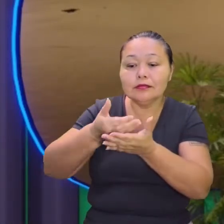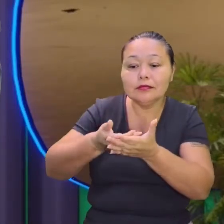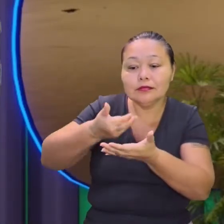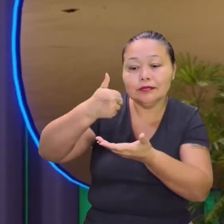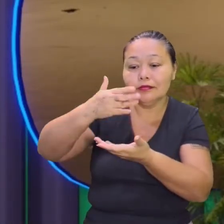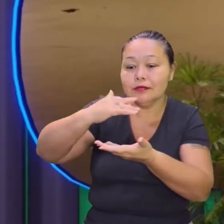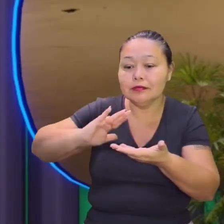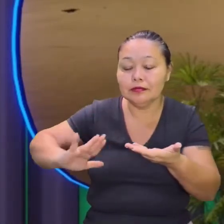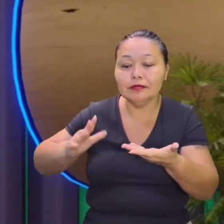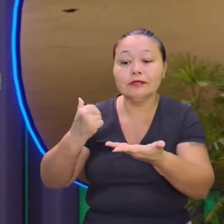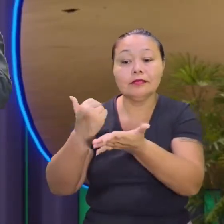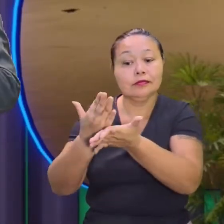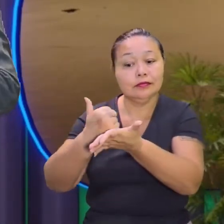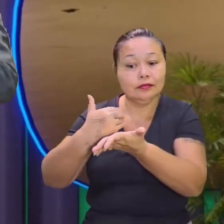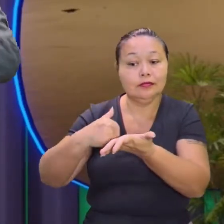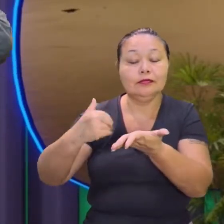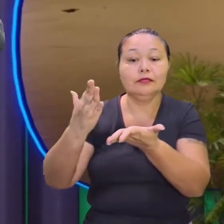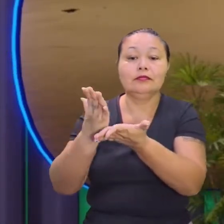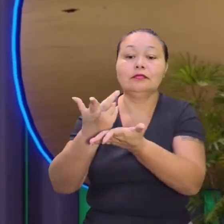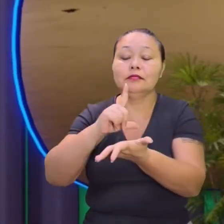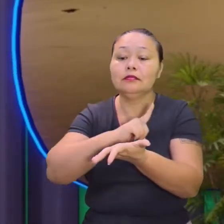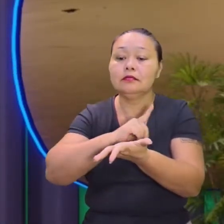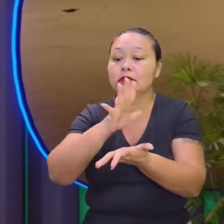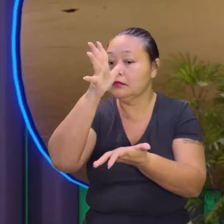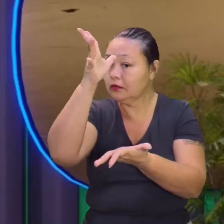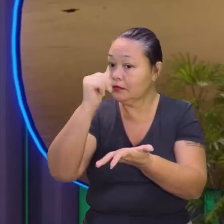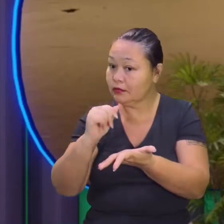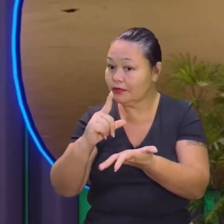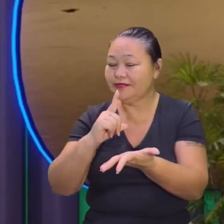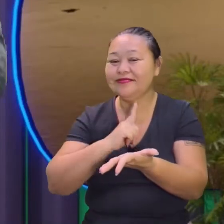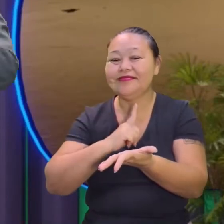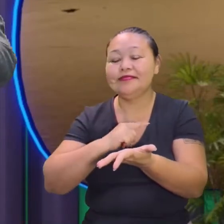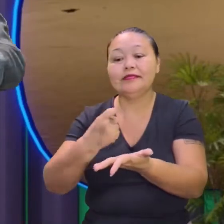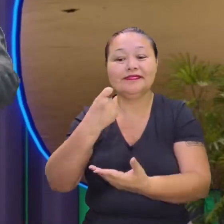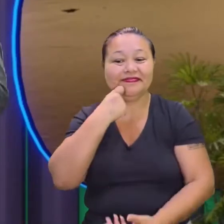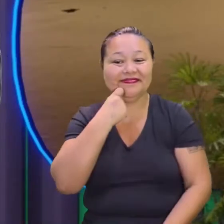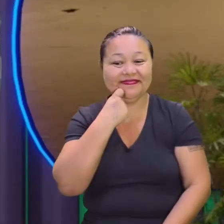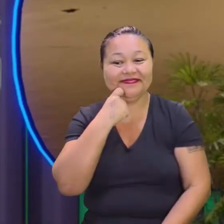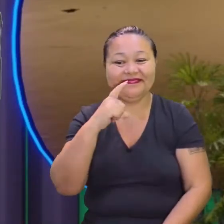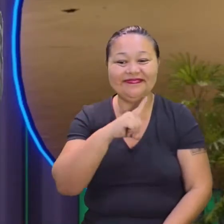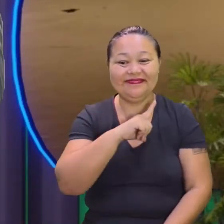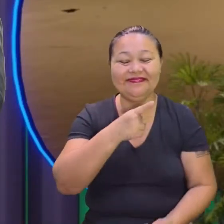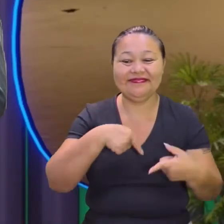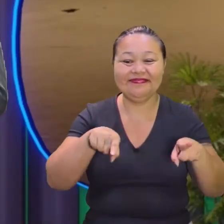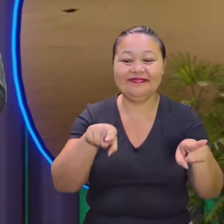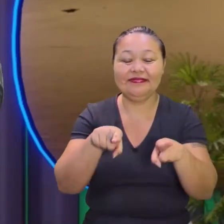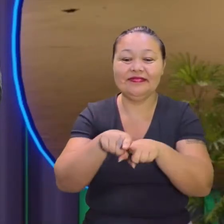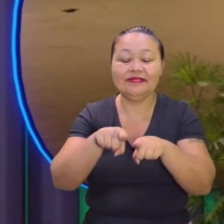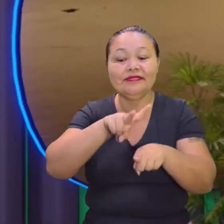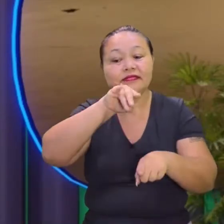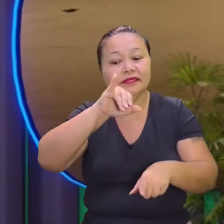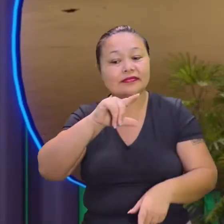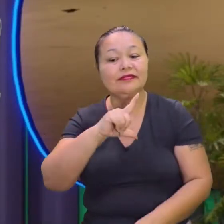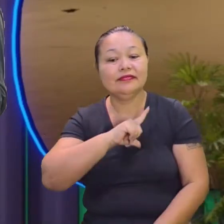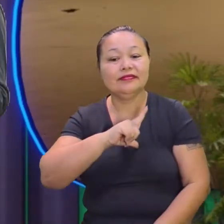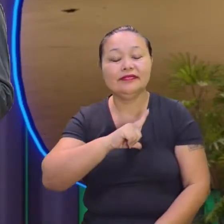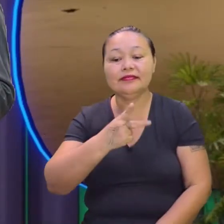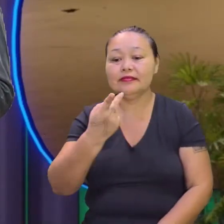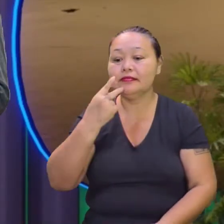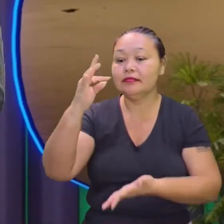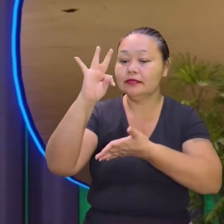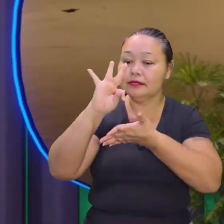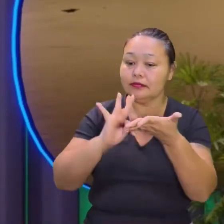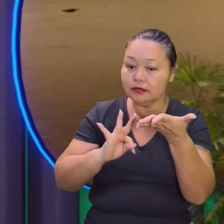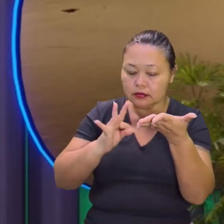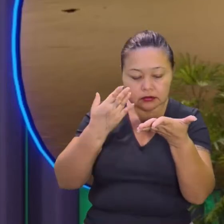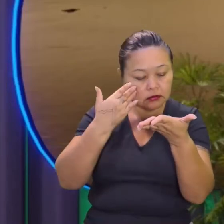crianças. Mandioca, macaxeira, frango, peixe. Então, isso vai, como o texto mesmo